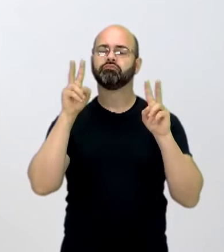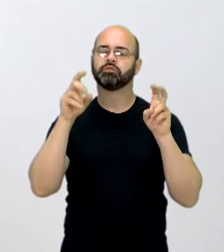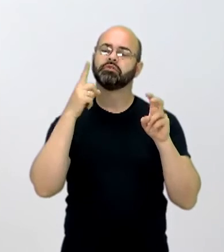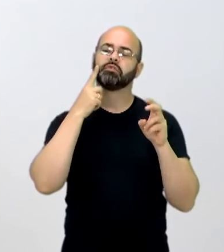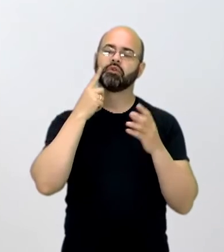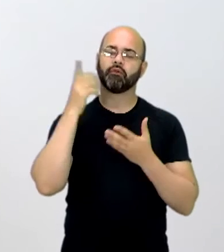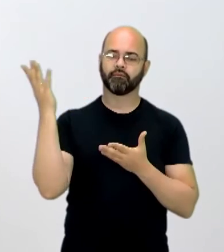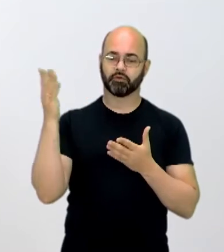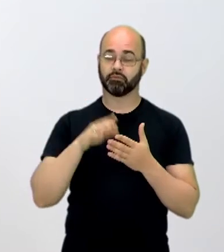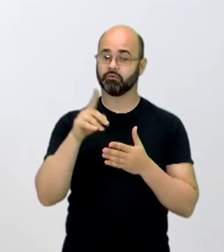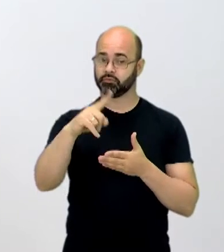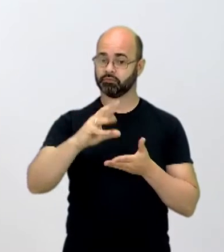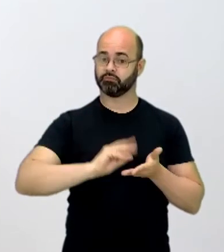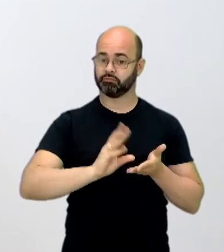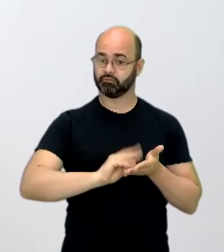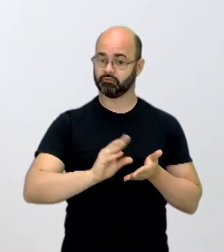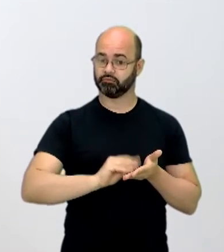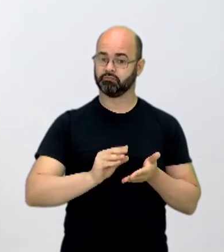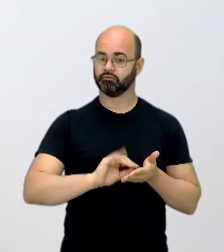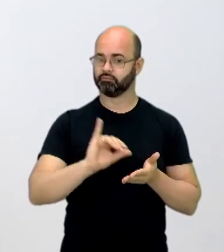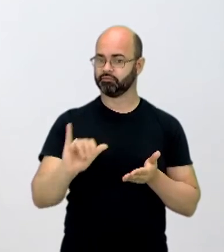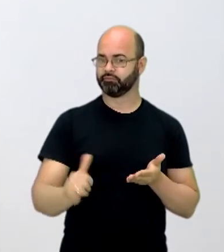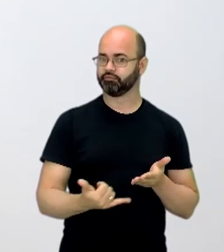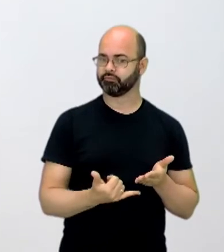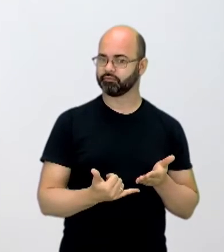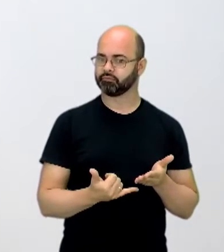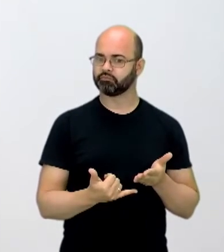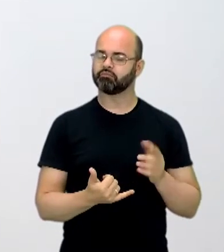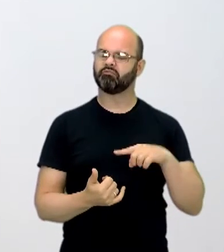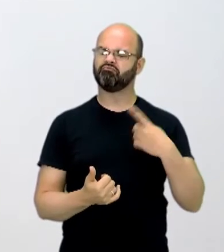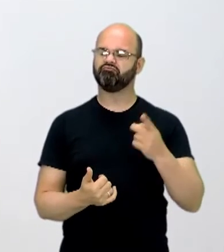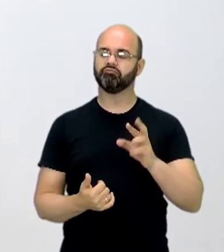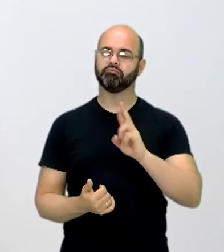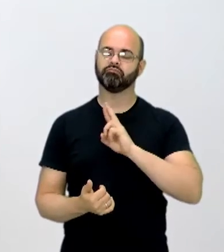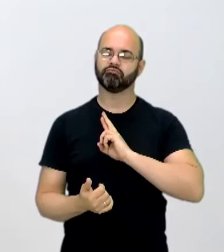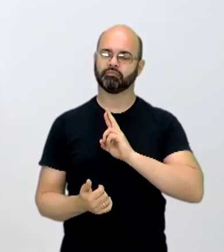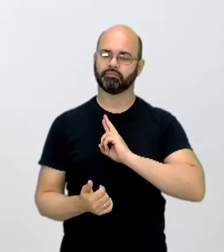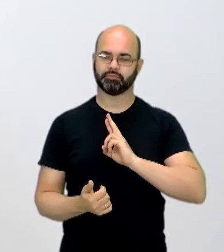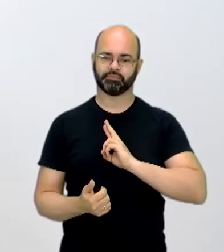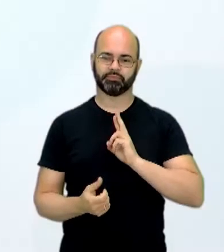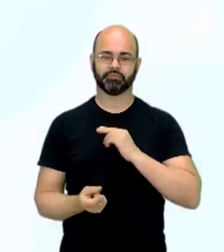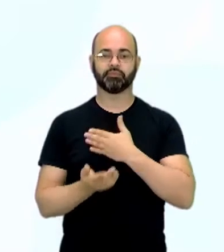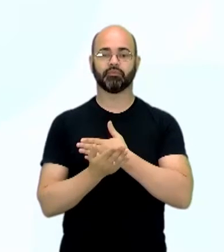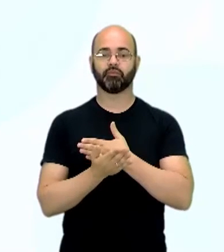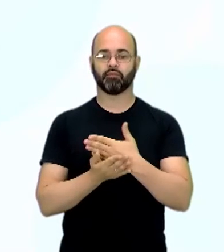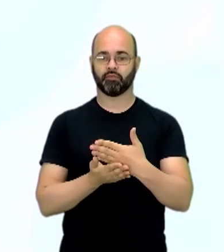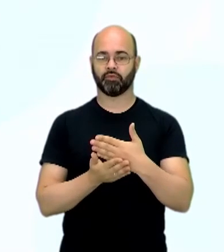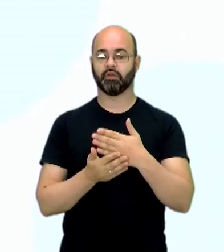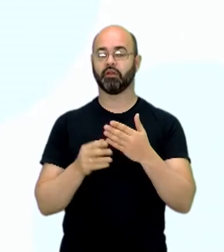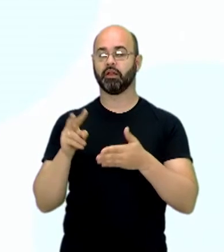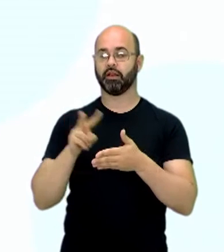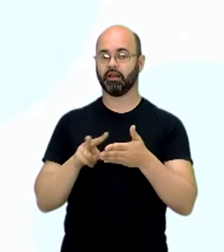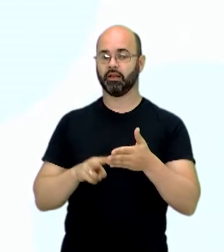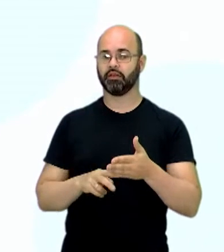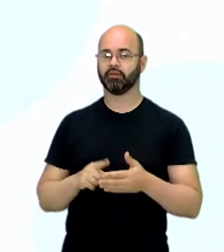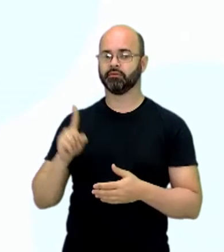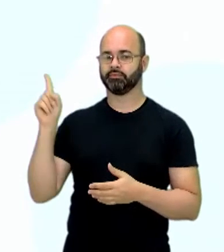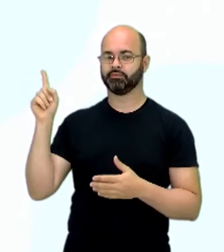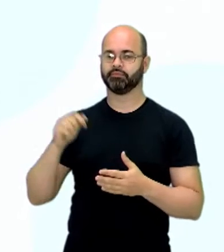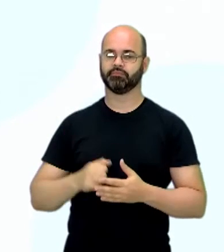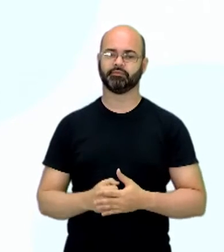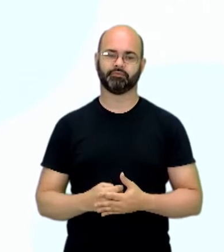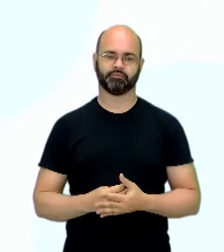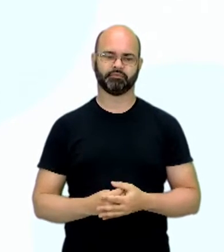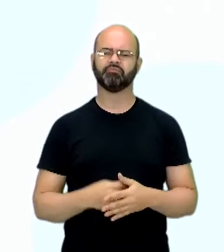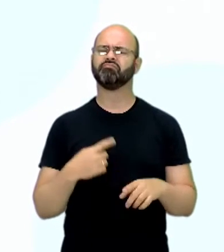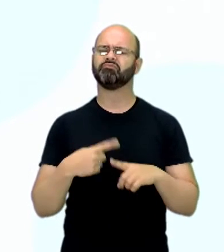Então, vai tomando nota aí para a gente depois responder as perguntinhas. Vamos começar então com a nossa leitura. Why reading is a great hobby